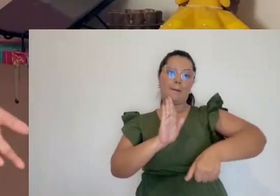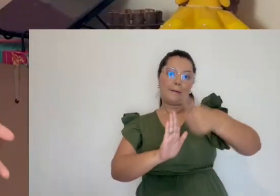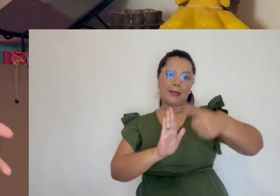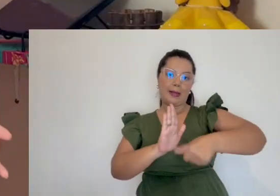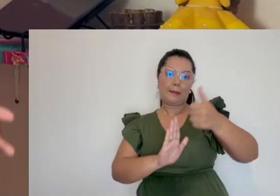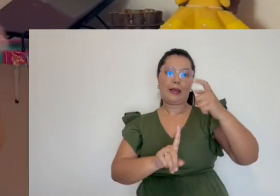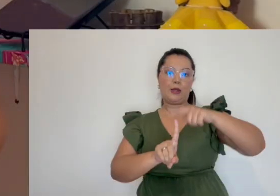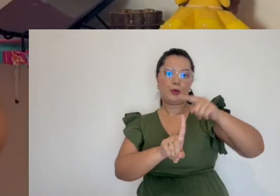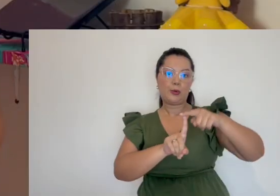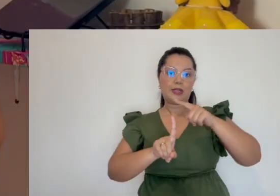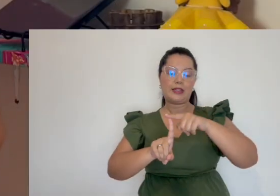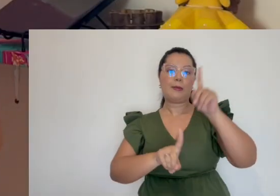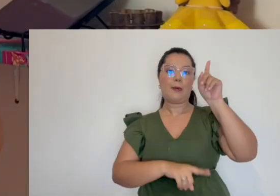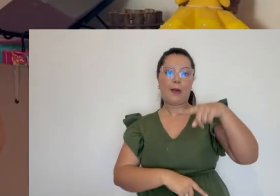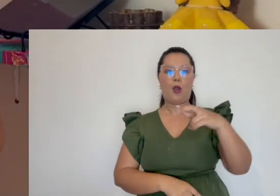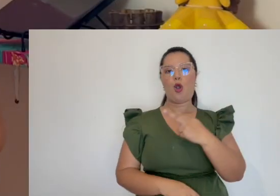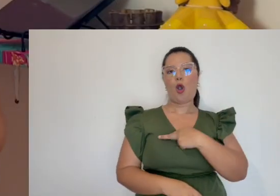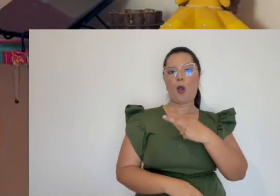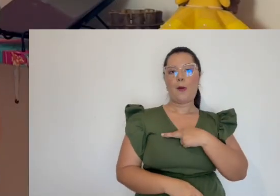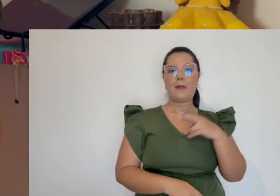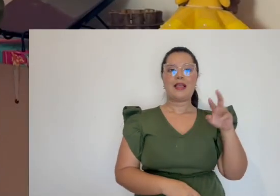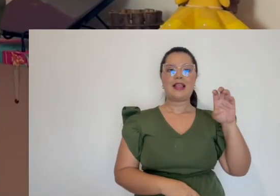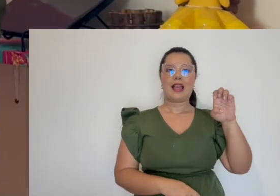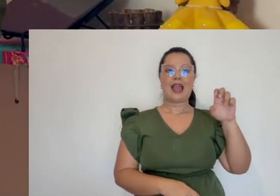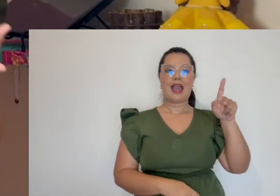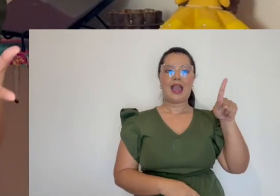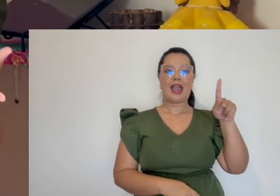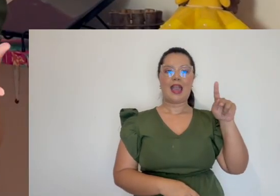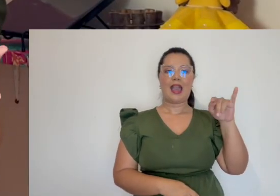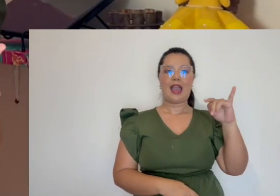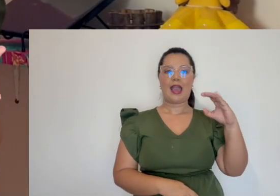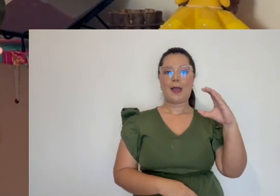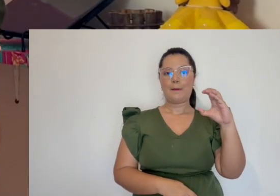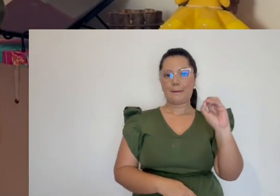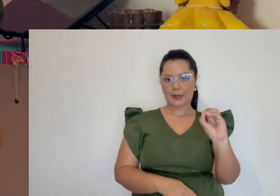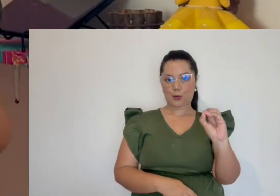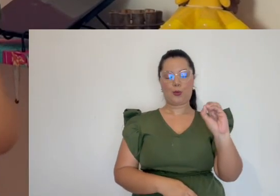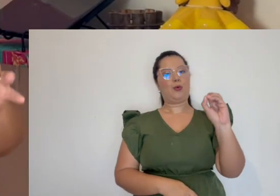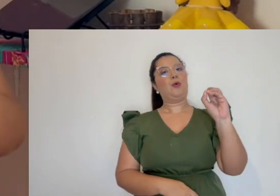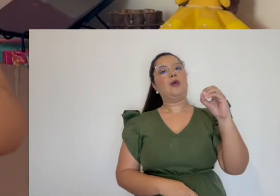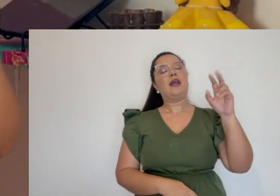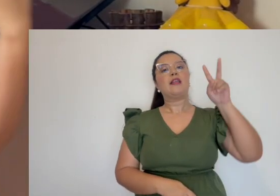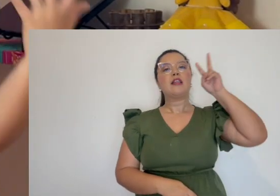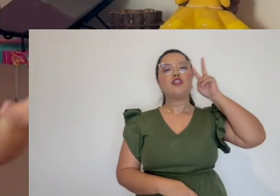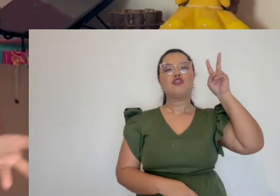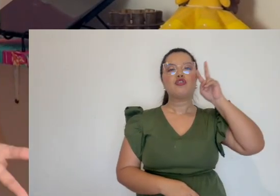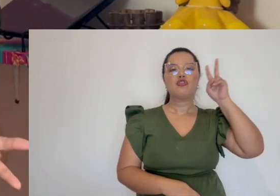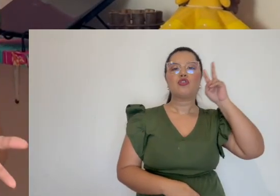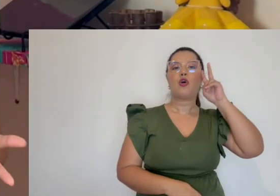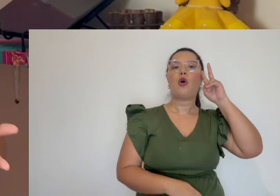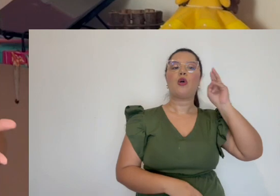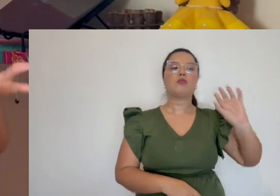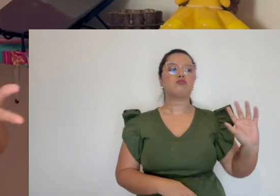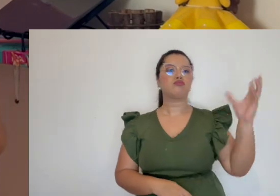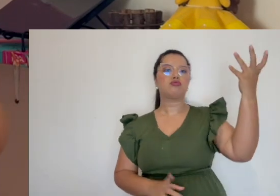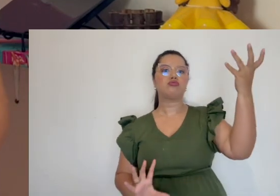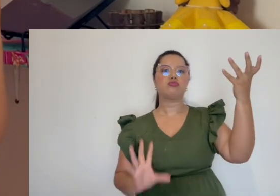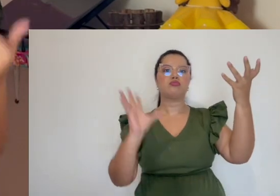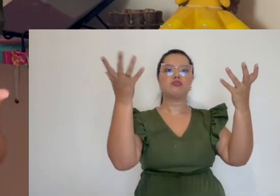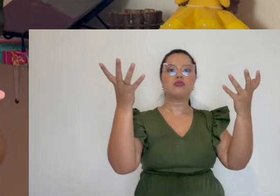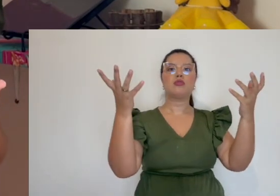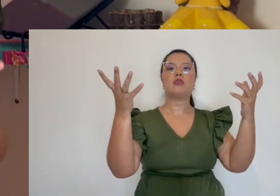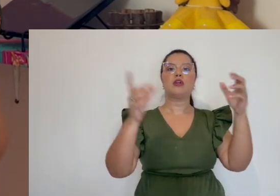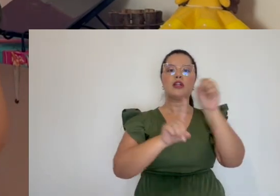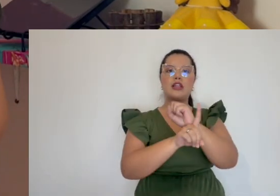O primeiro tipo é o romance épico. São as histórias de amor que acontecem em meio a grandes acontecimentos,